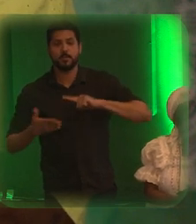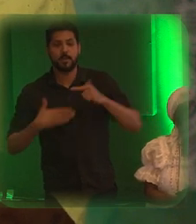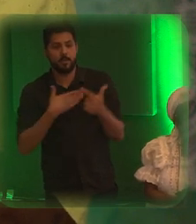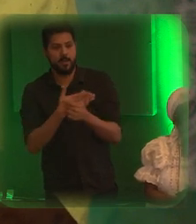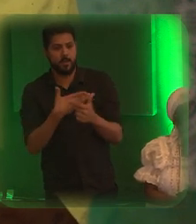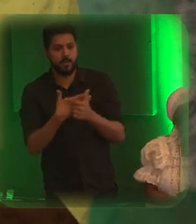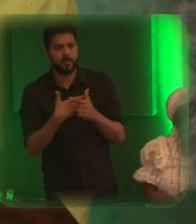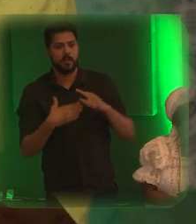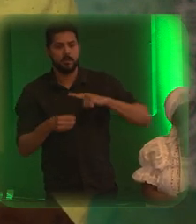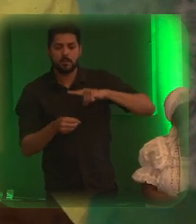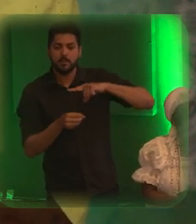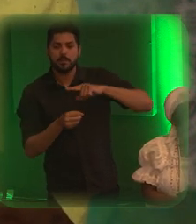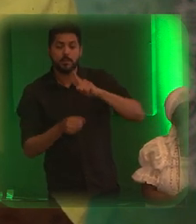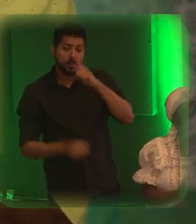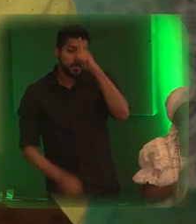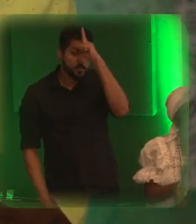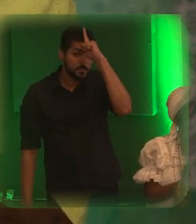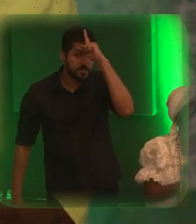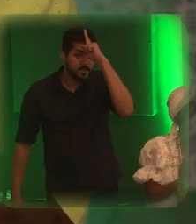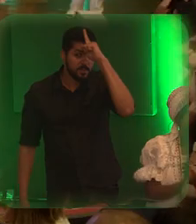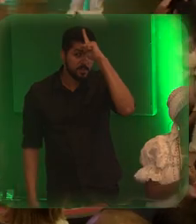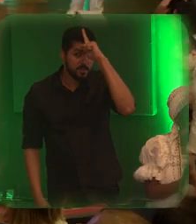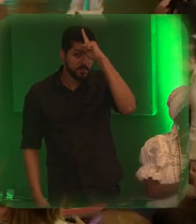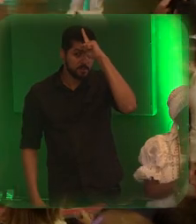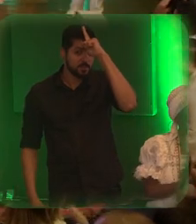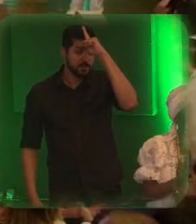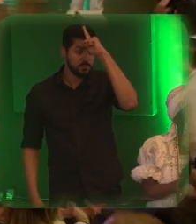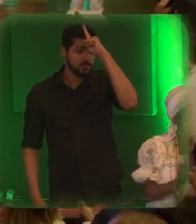Palmares. Zumbi dos Palmares.